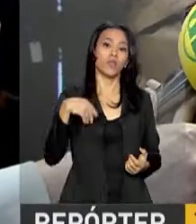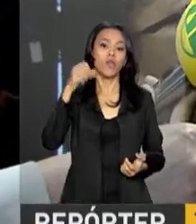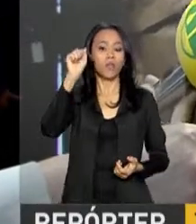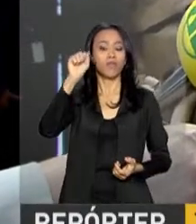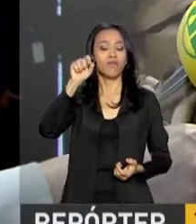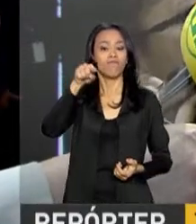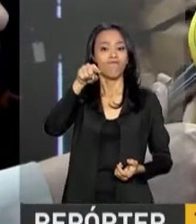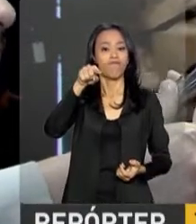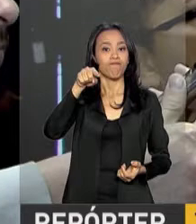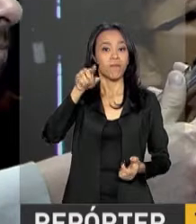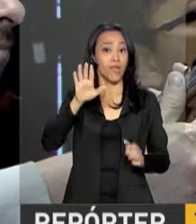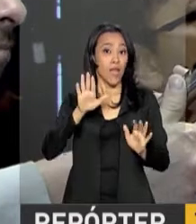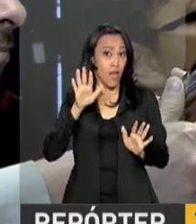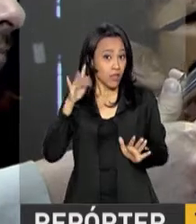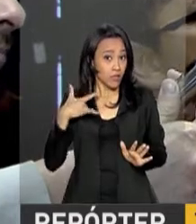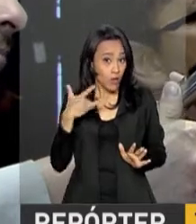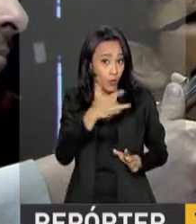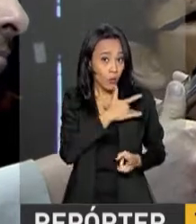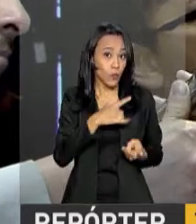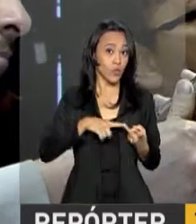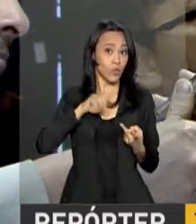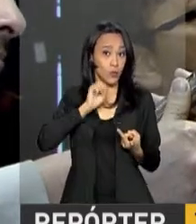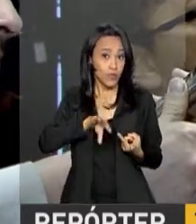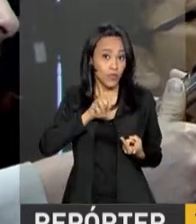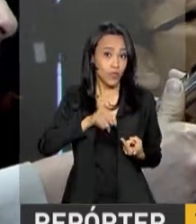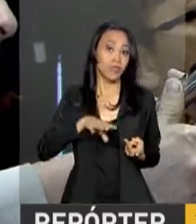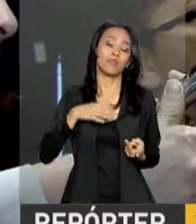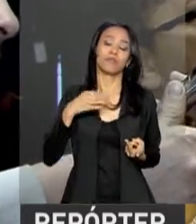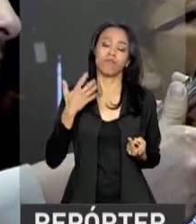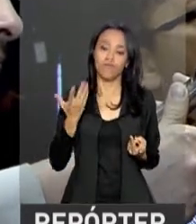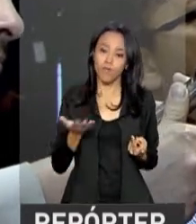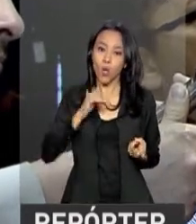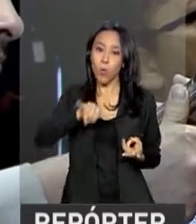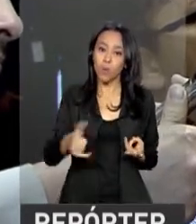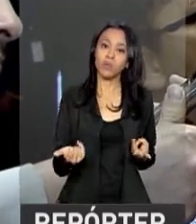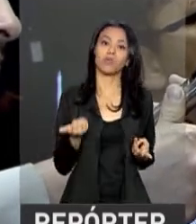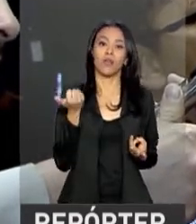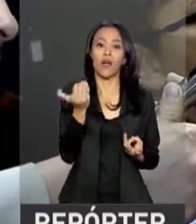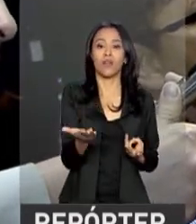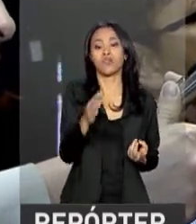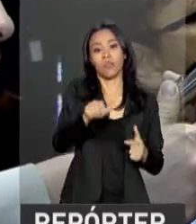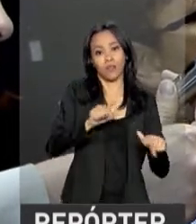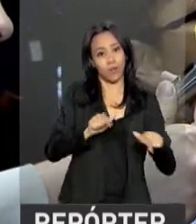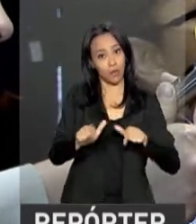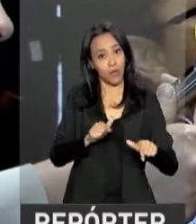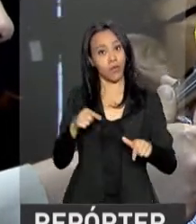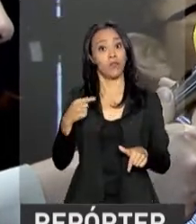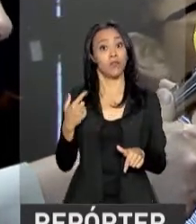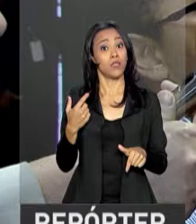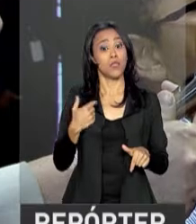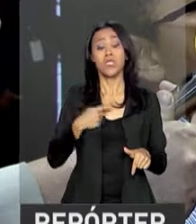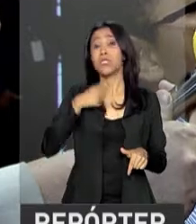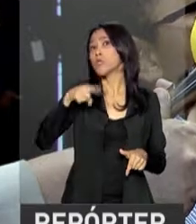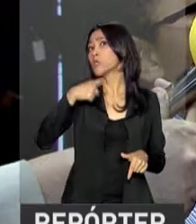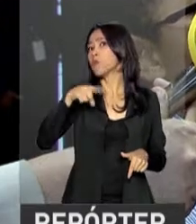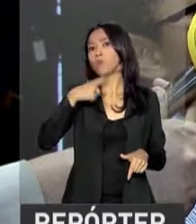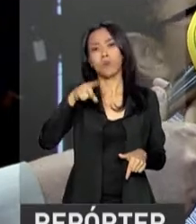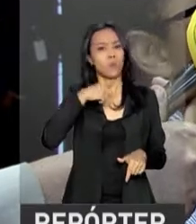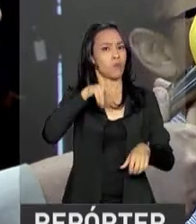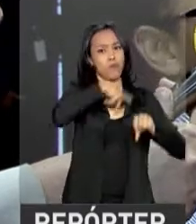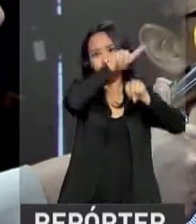sim mas é a saúde a educação e crescimento com geração de aposentar trabalho o nenhum país